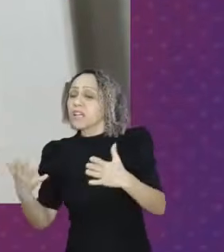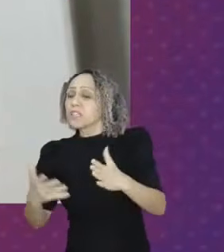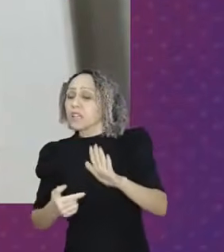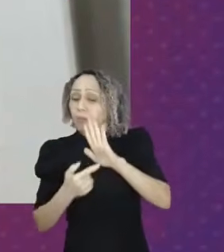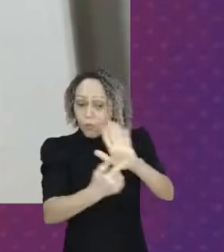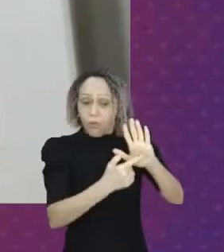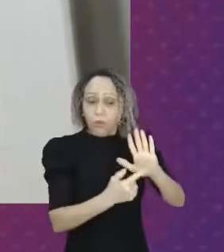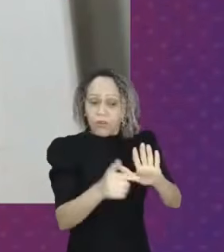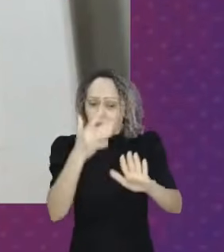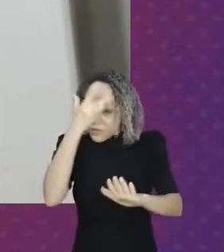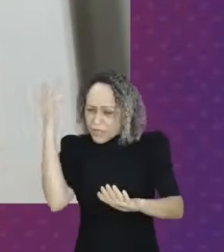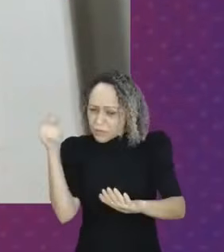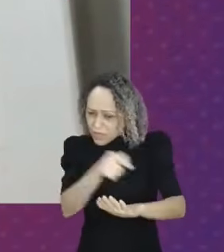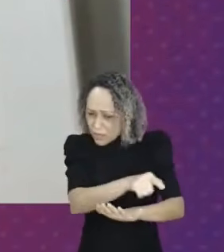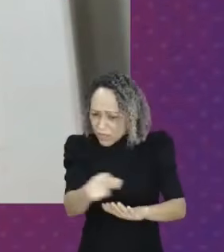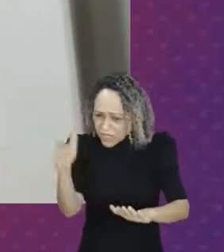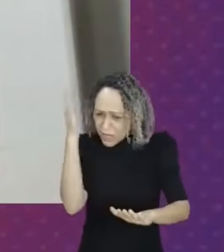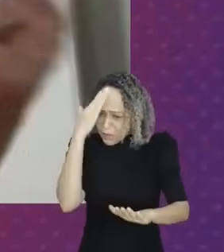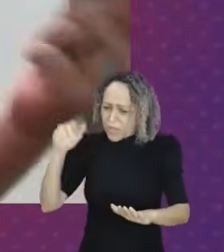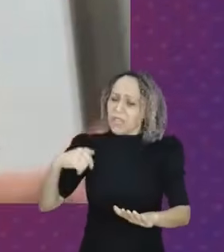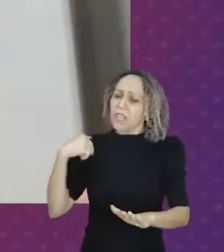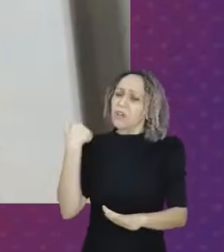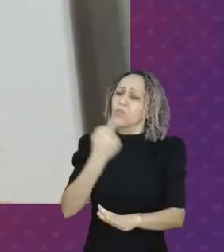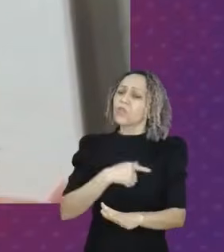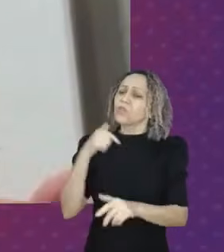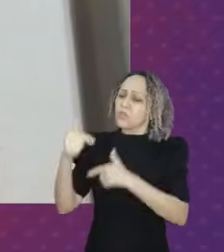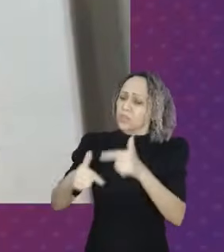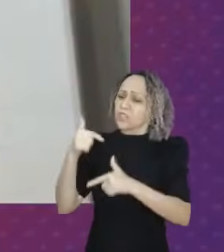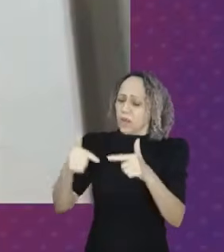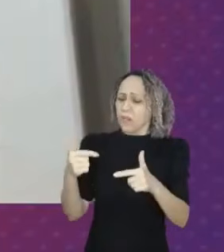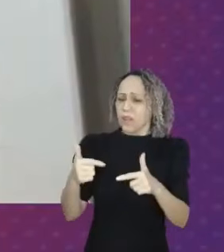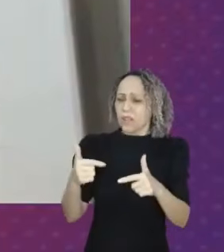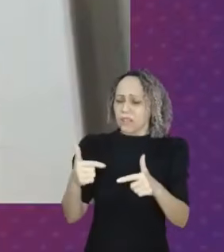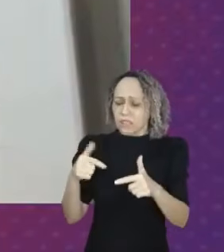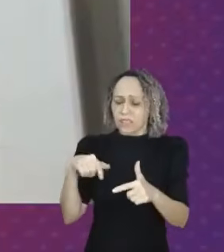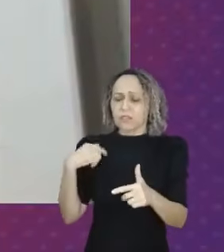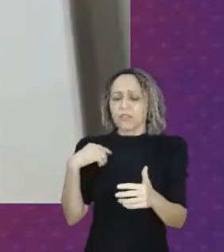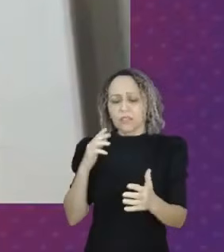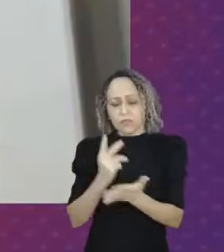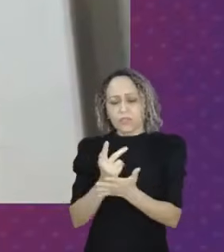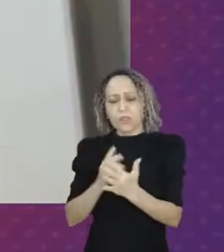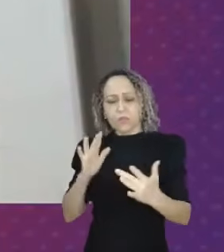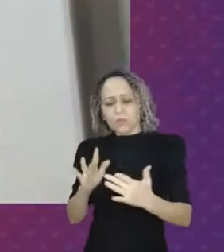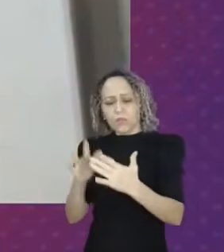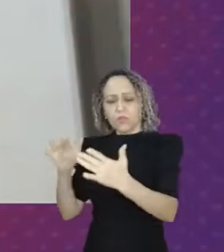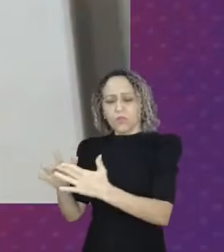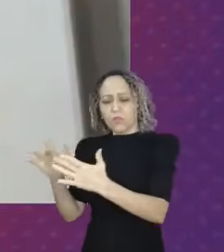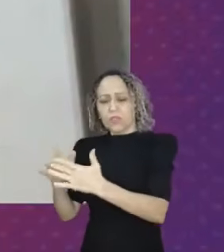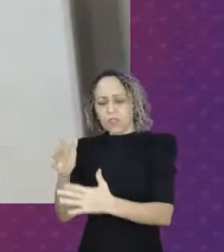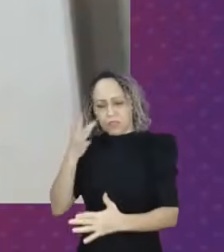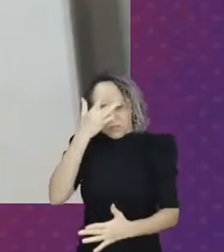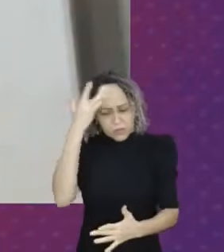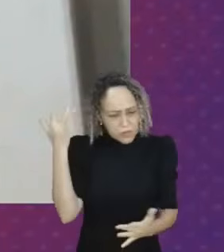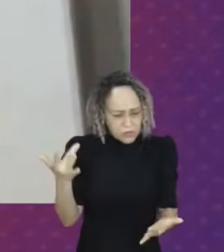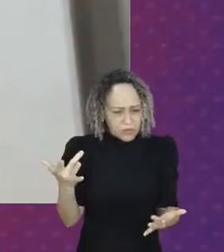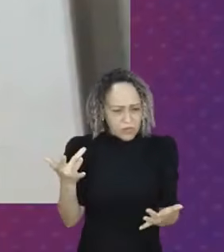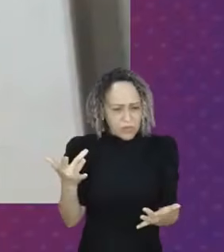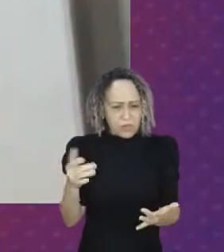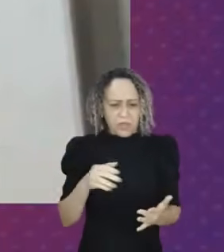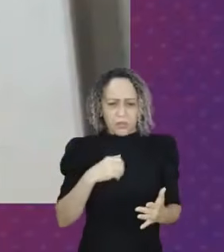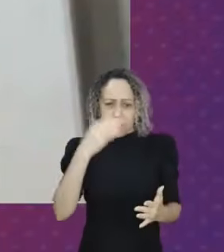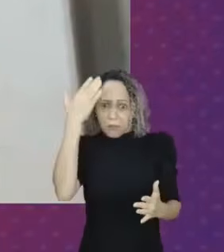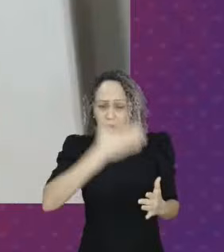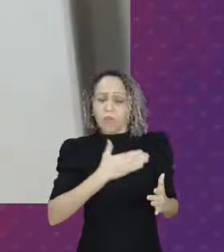estamos realizando, e assim nós temos o contato com novas demandas, porque nós chegamos para dialogar com a população, inclusive um ponto importante